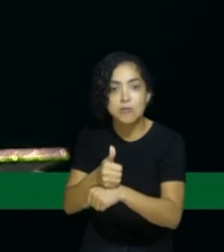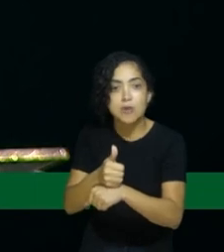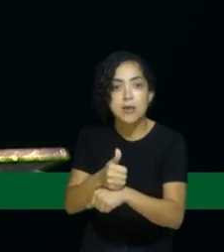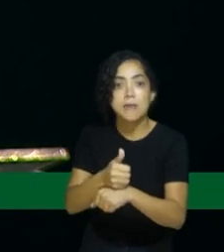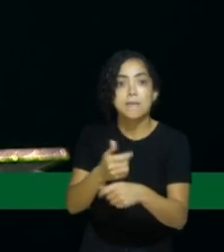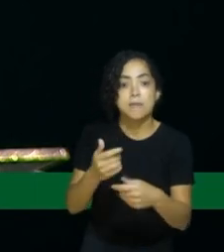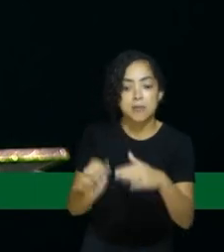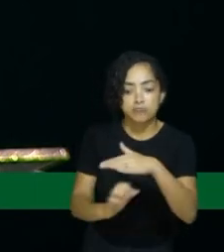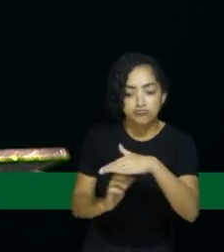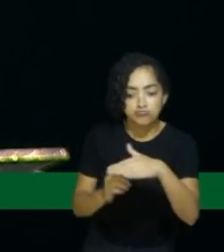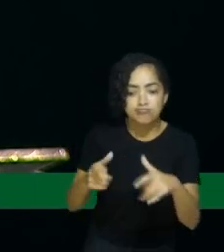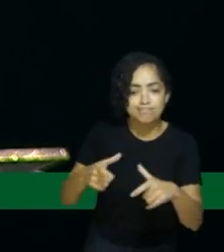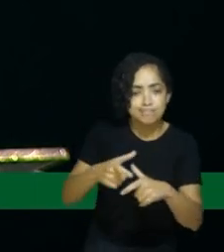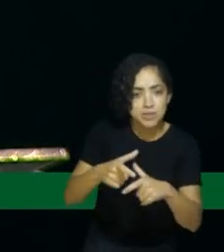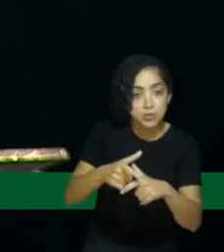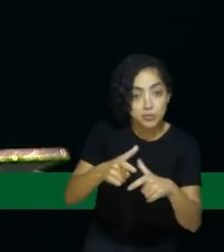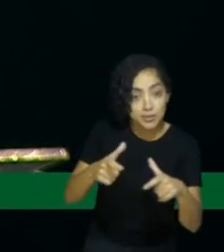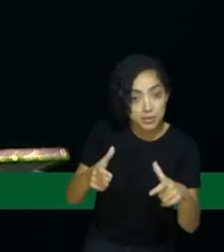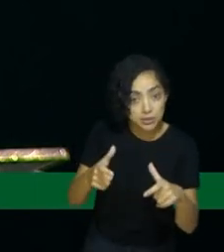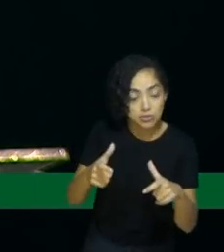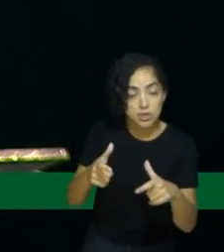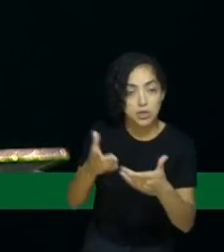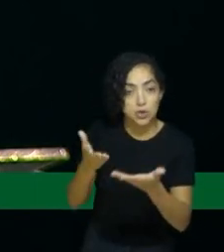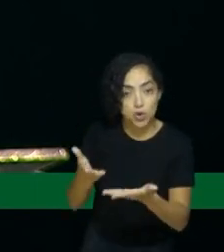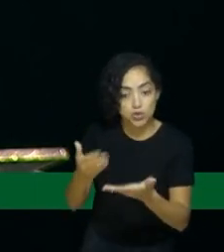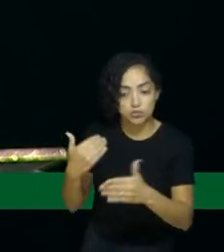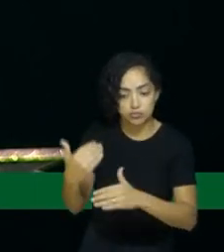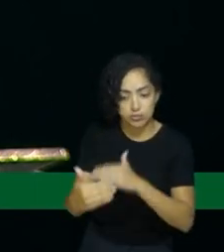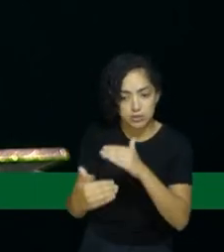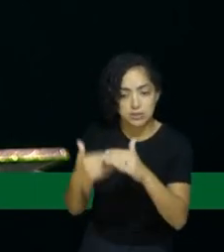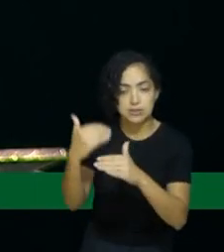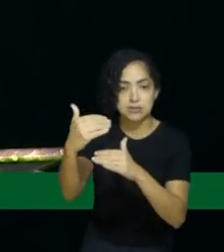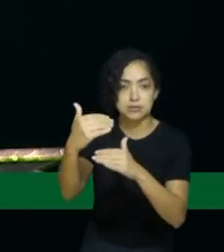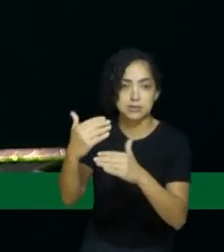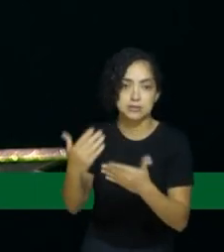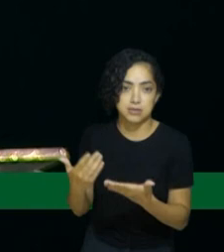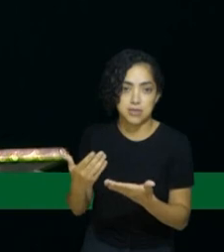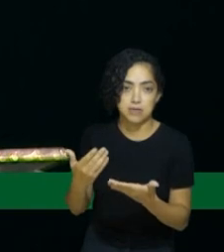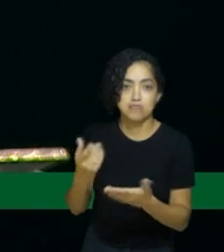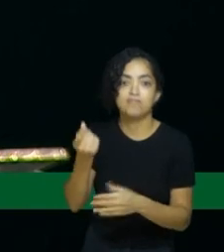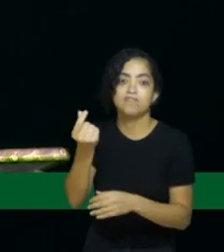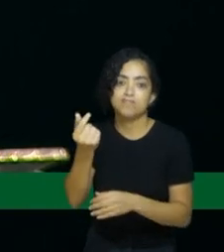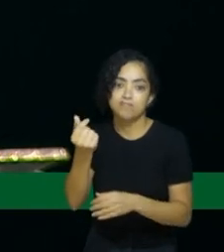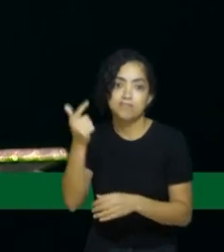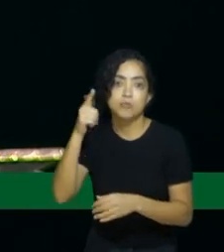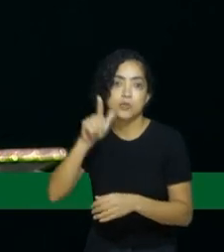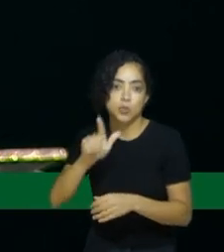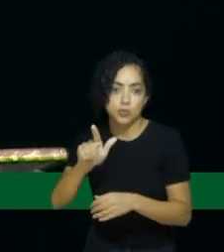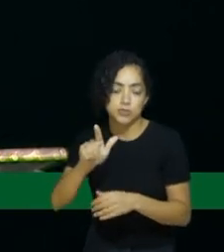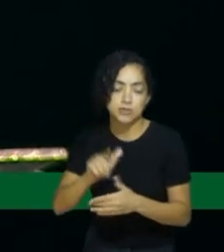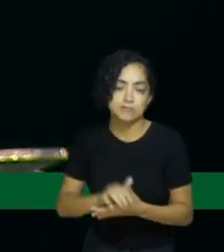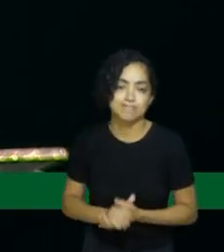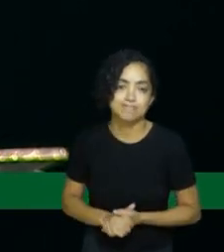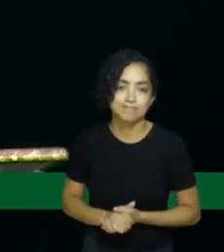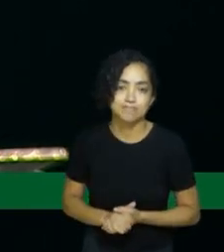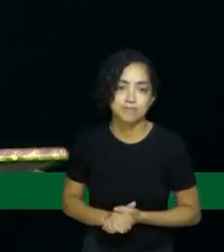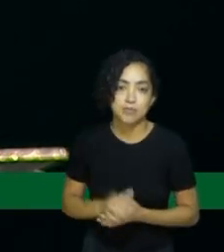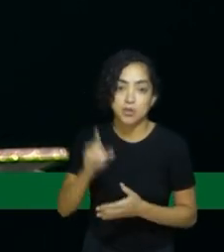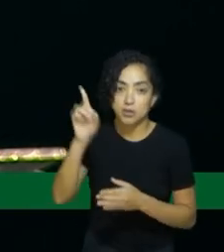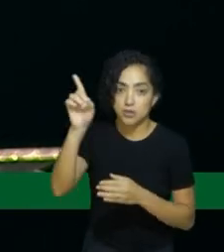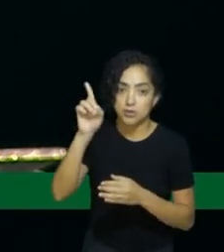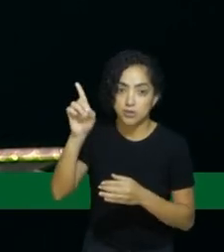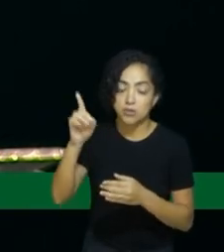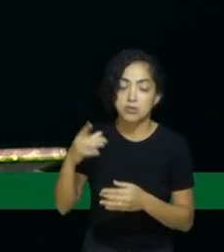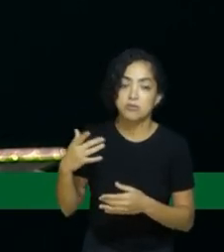e pequeno negócio ainda vai crescer põe um dinheirinho no bolso que Deus nos dê a